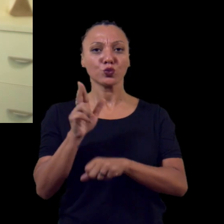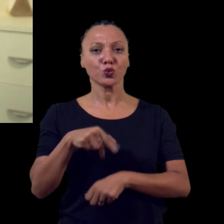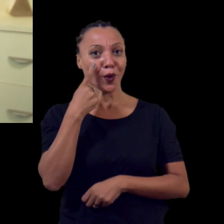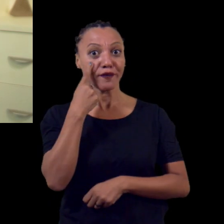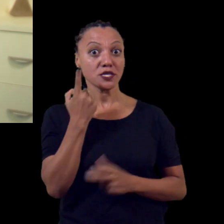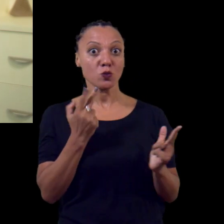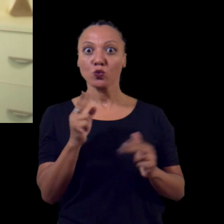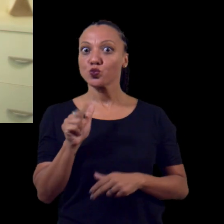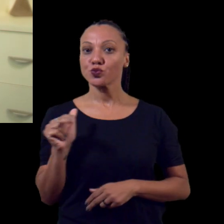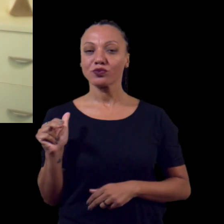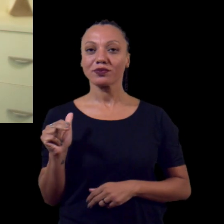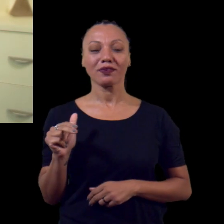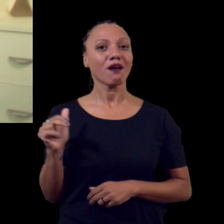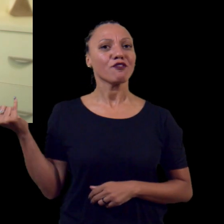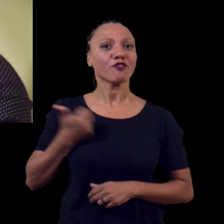quer que você fique surdo.